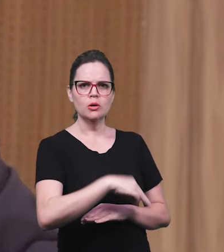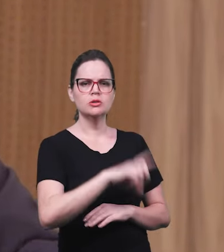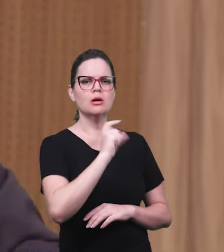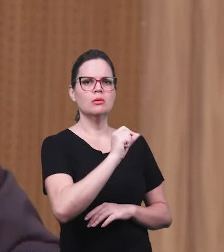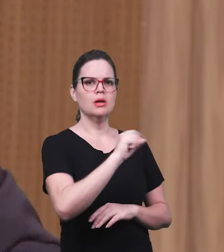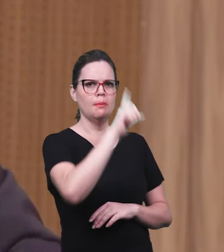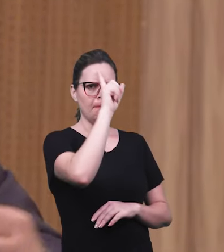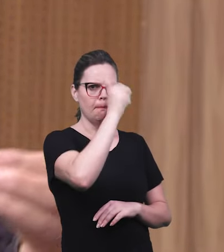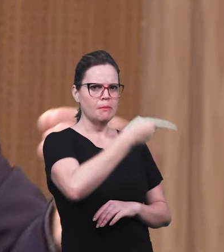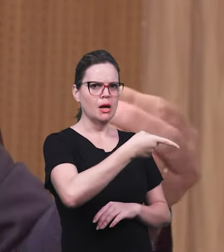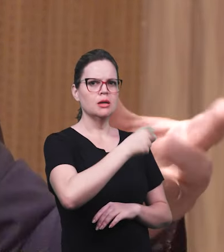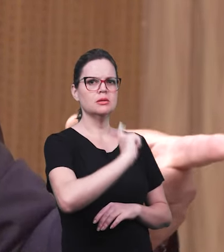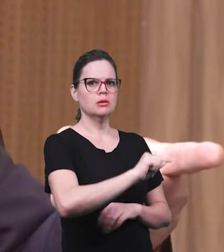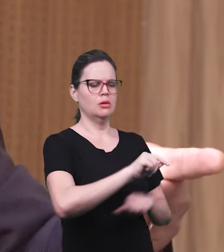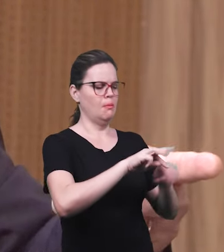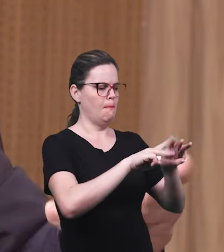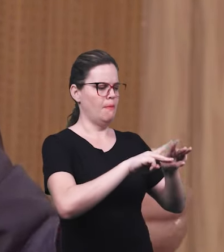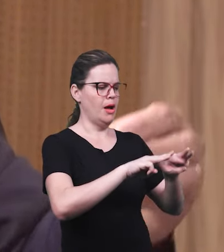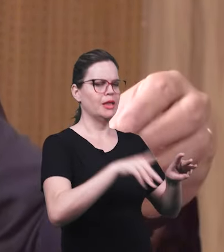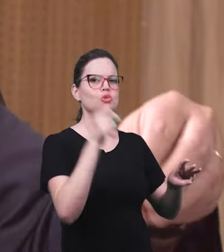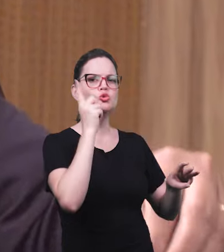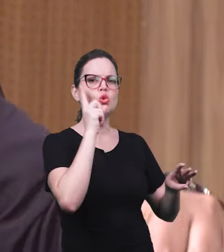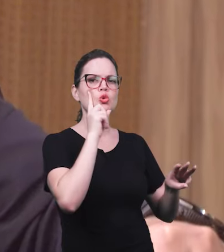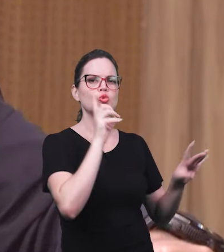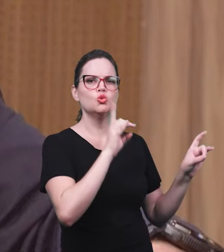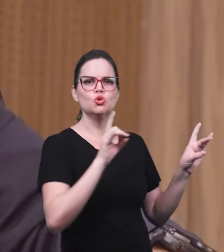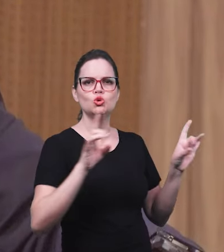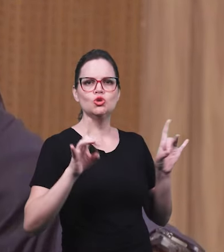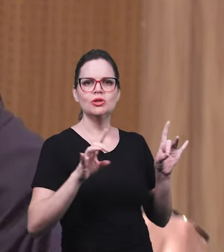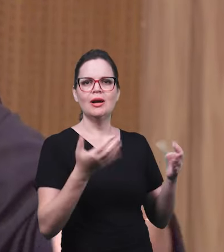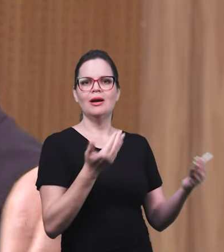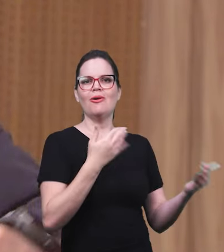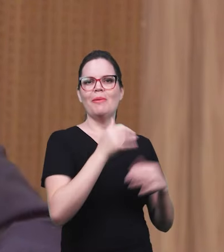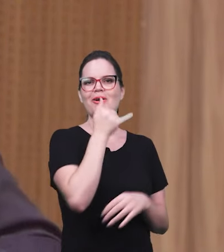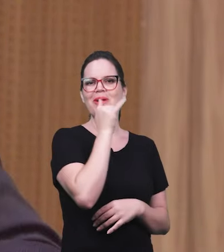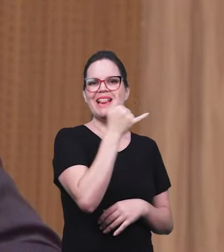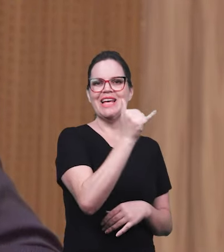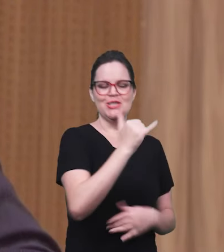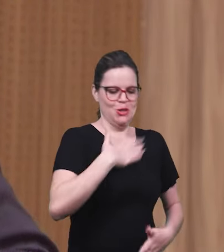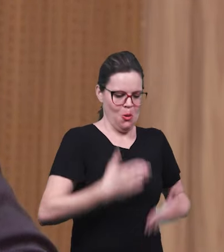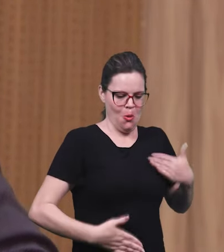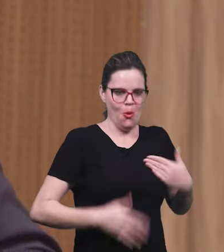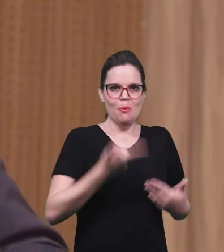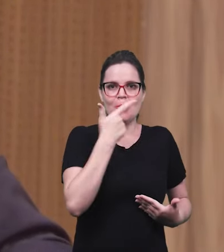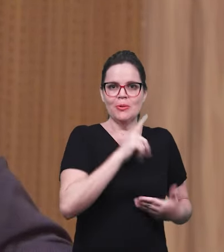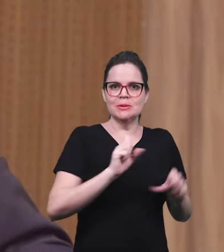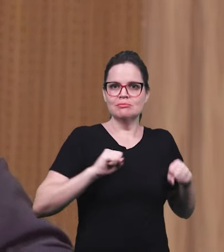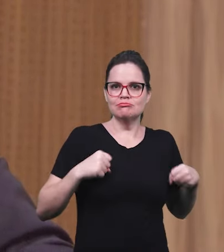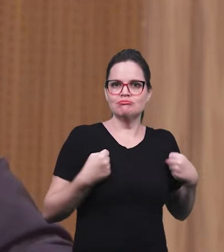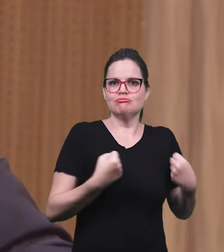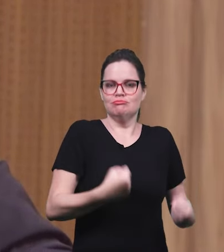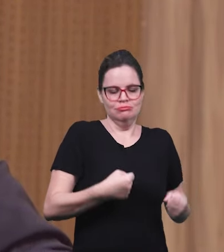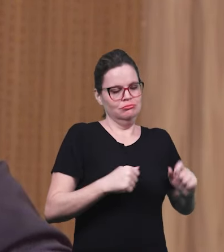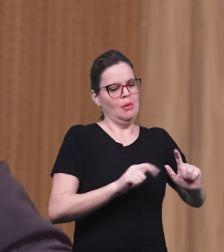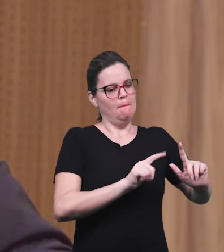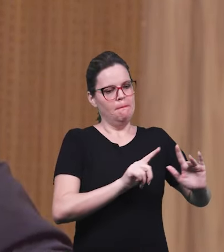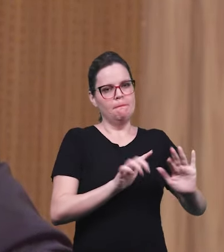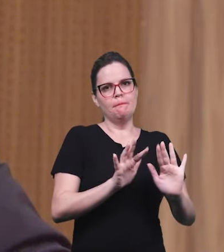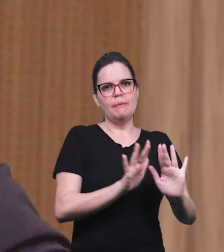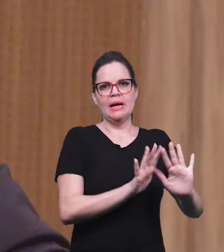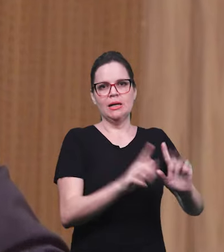mandando o maná. O maná era diário, era uma energia diária, mas queria sustentar aquele povo ao longo daquela